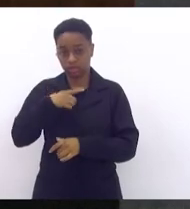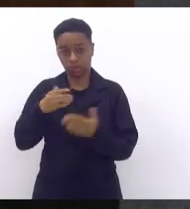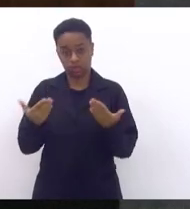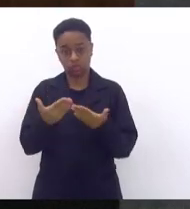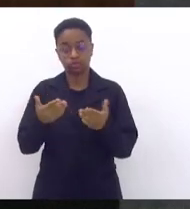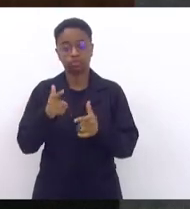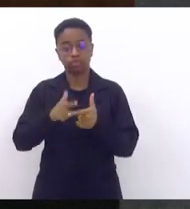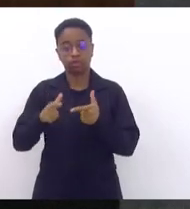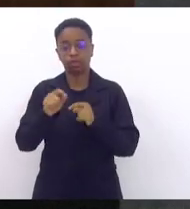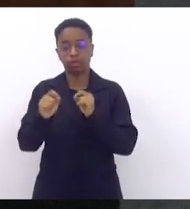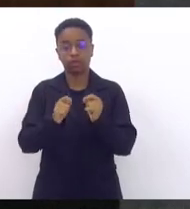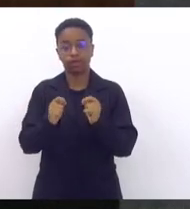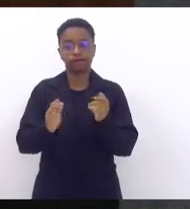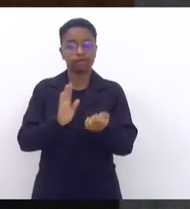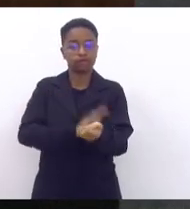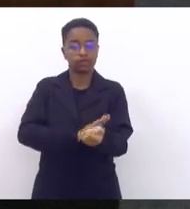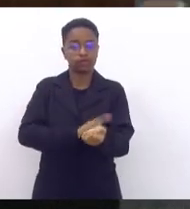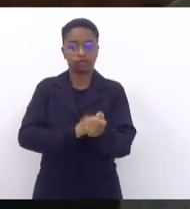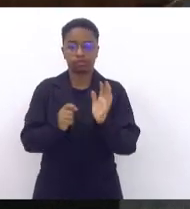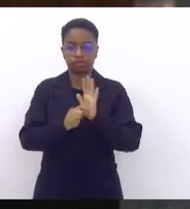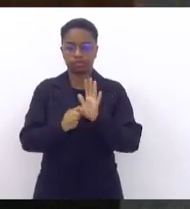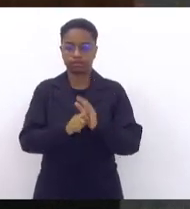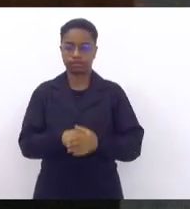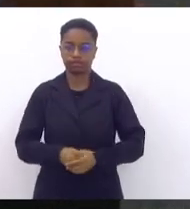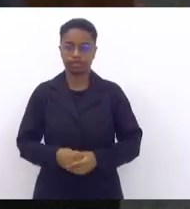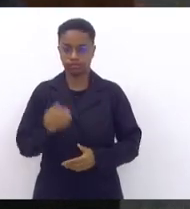chamado dependência química. Muito obrigado.